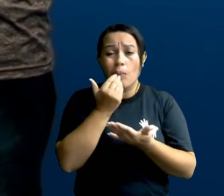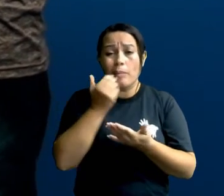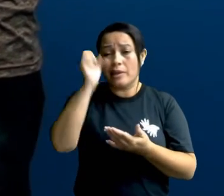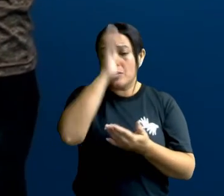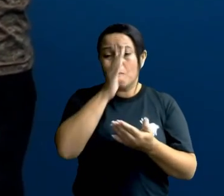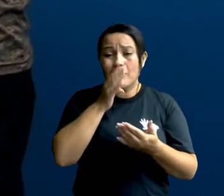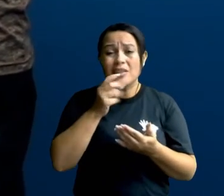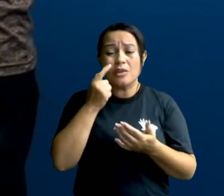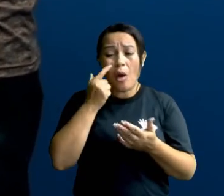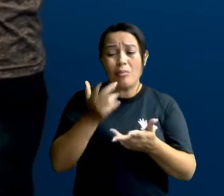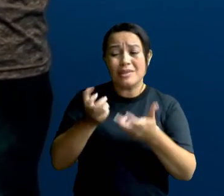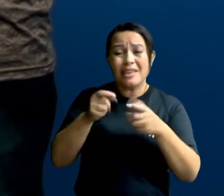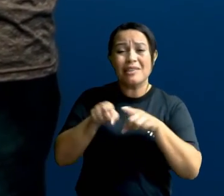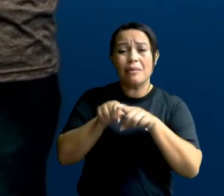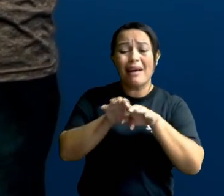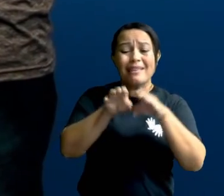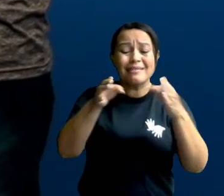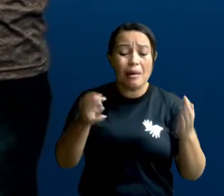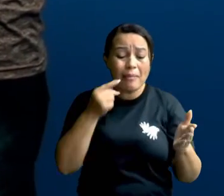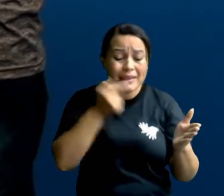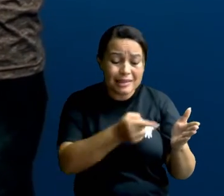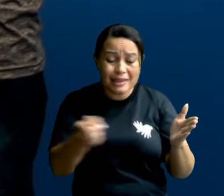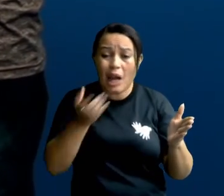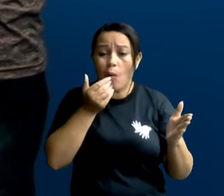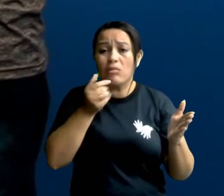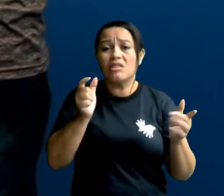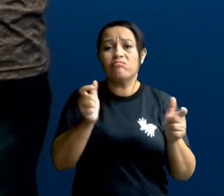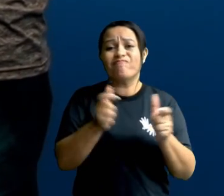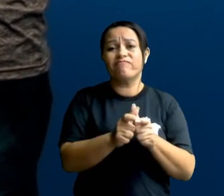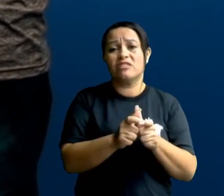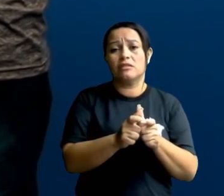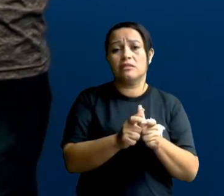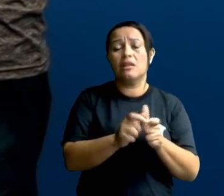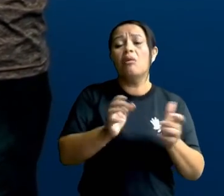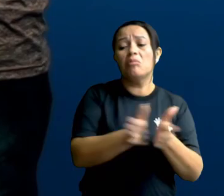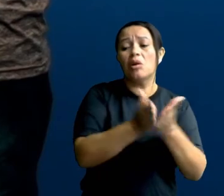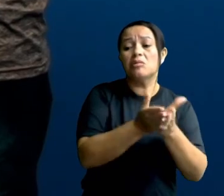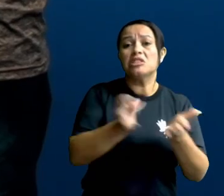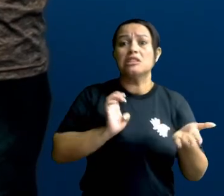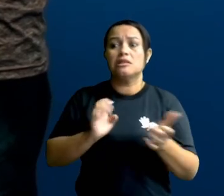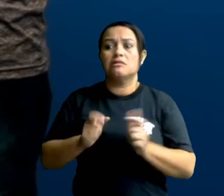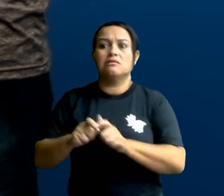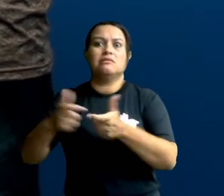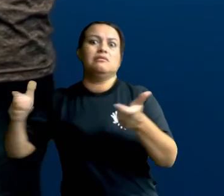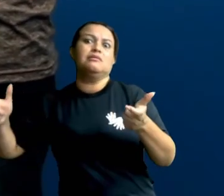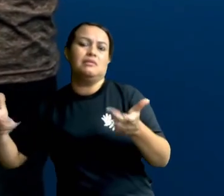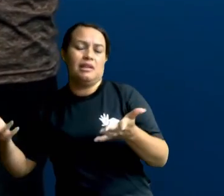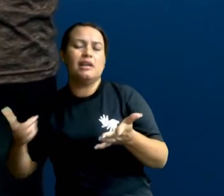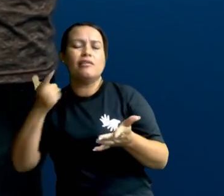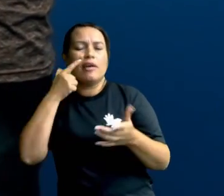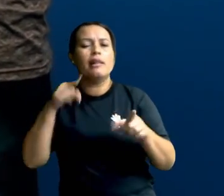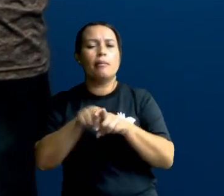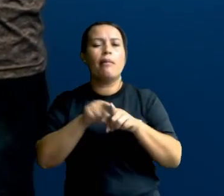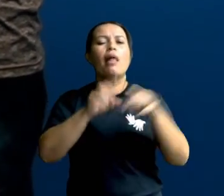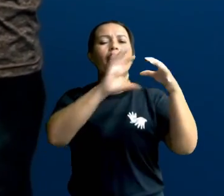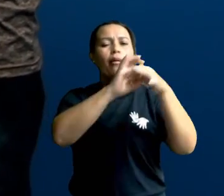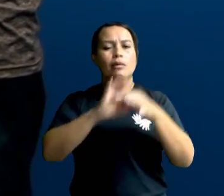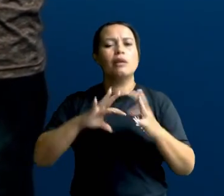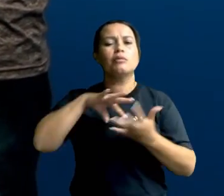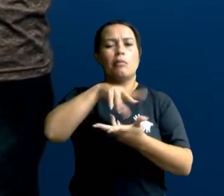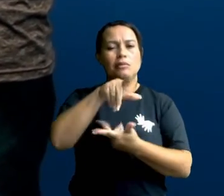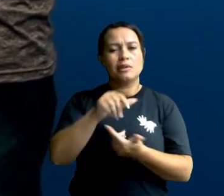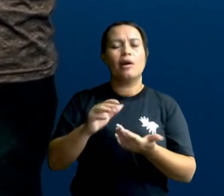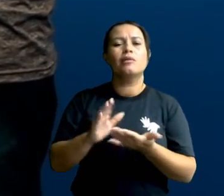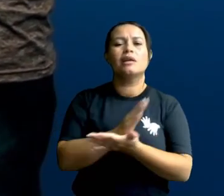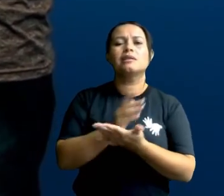Brasil. E isso a gente pode também trazer para o contexto mundial, né, de grandes economias que vivem